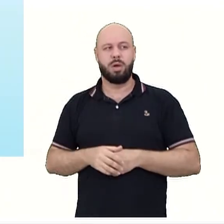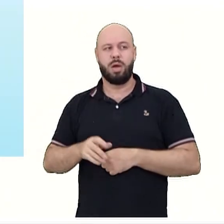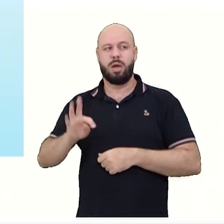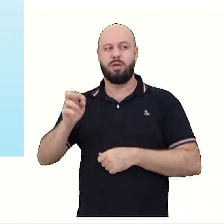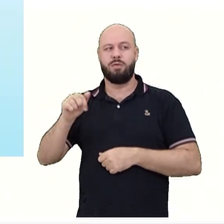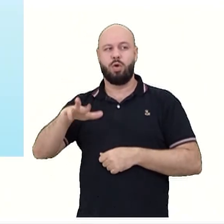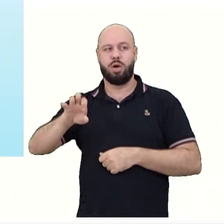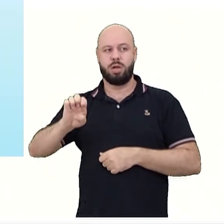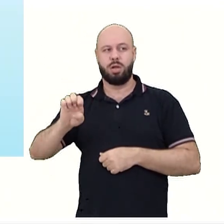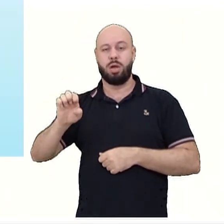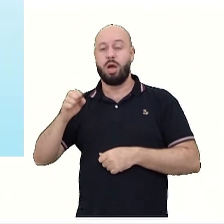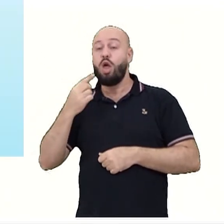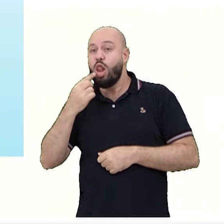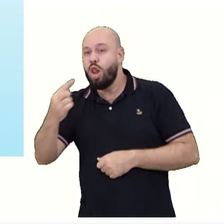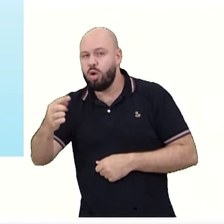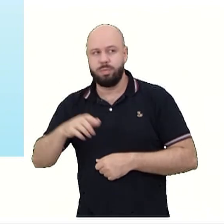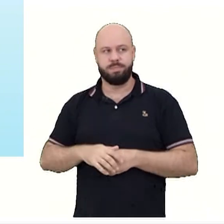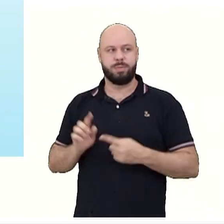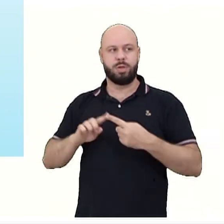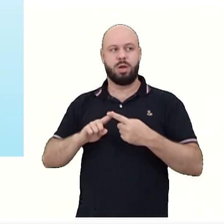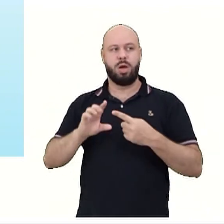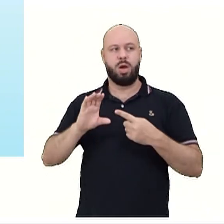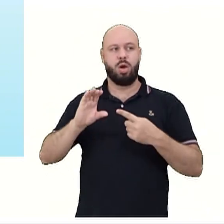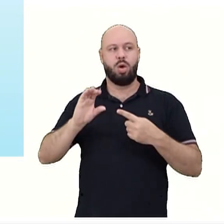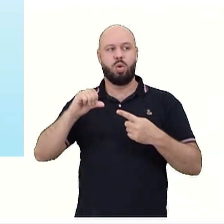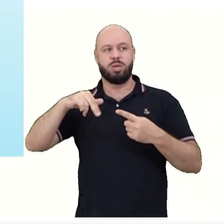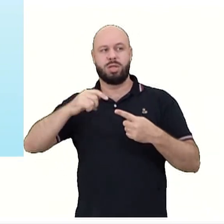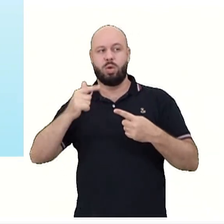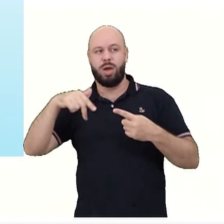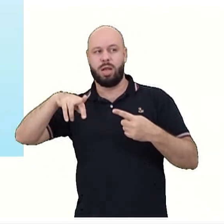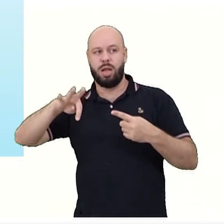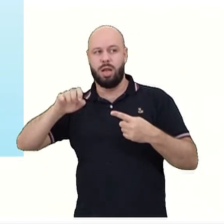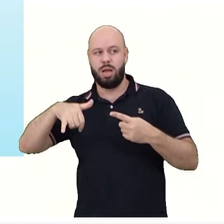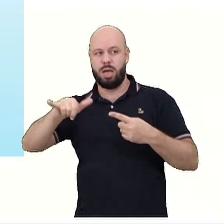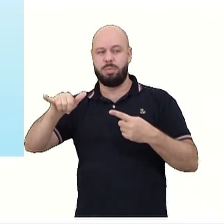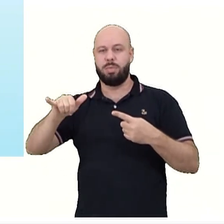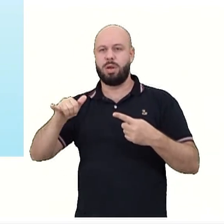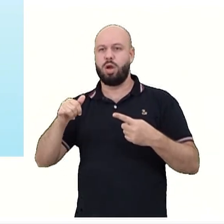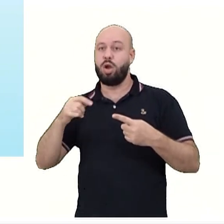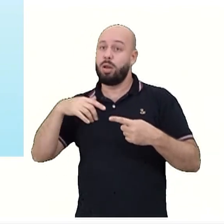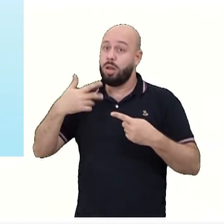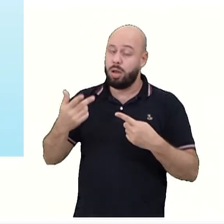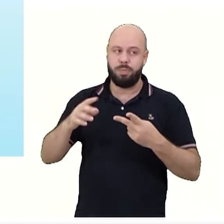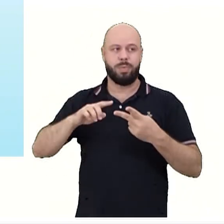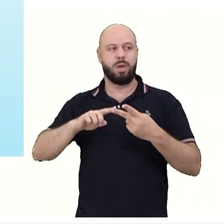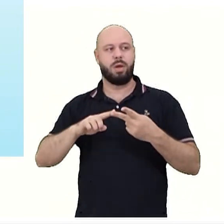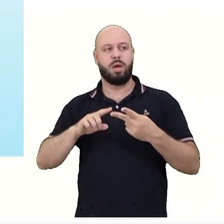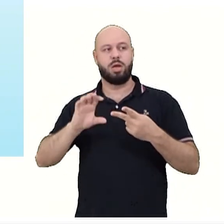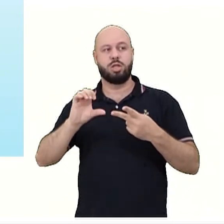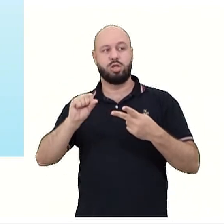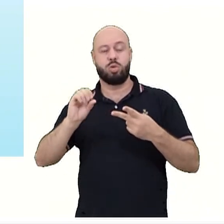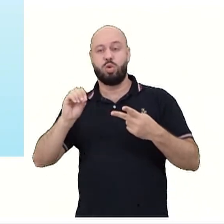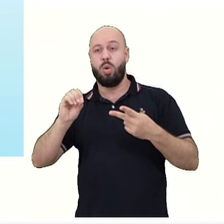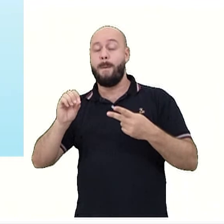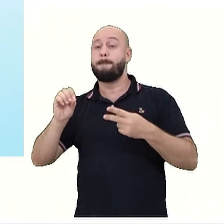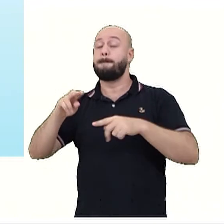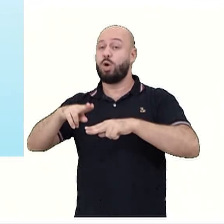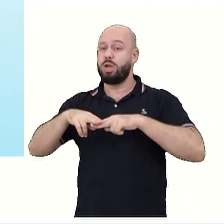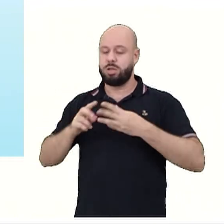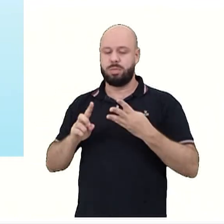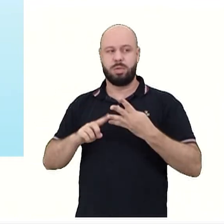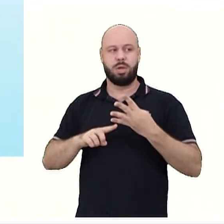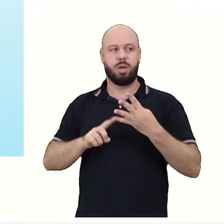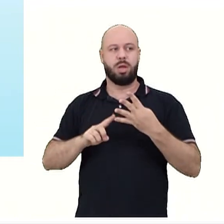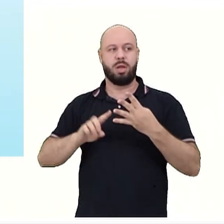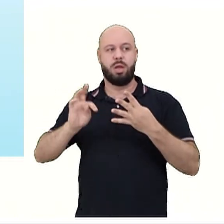therefore, que é logo, né? Consequently, consequentemente, so, de por isso, e